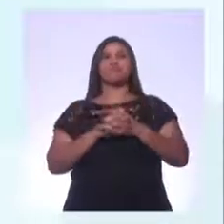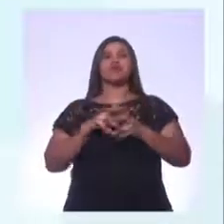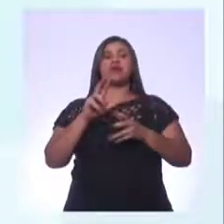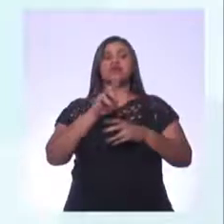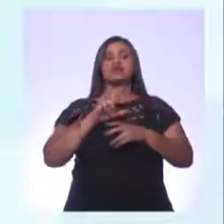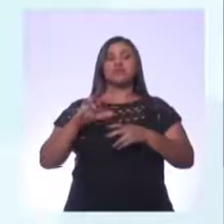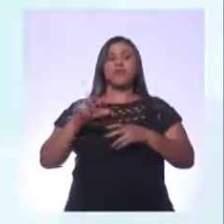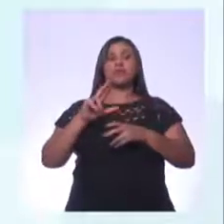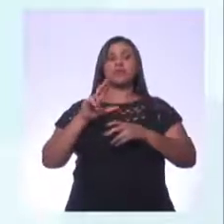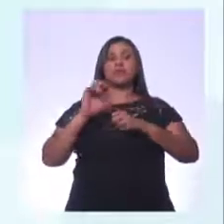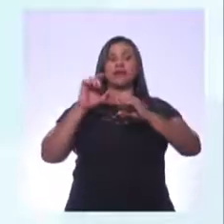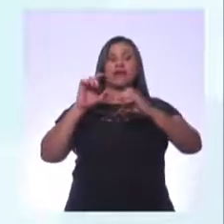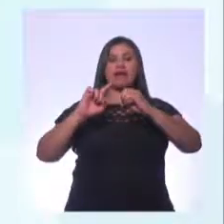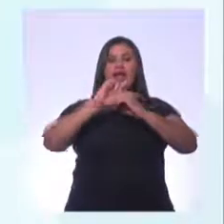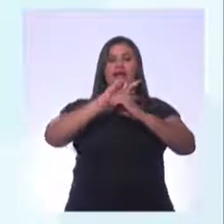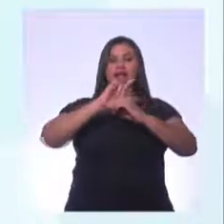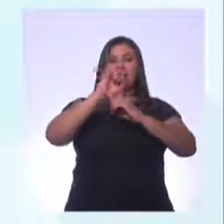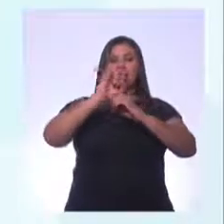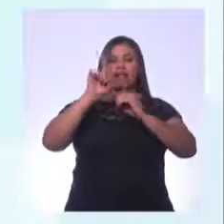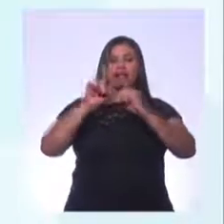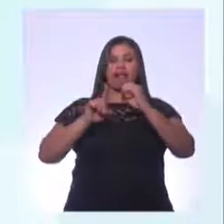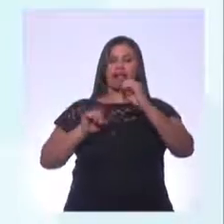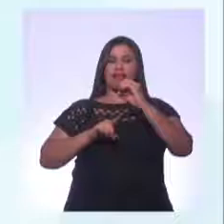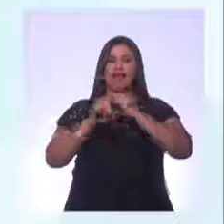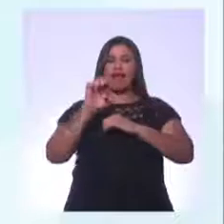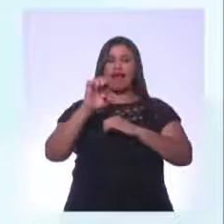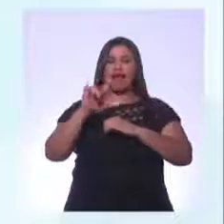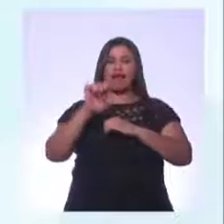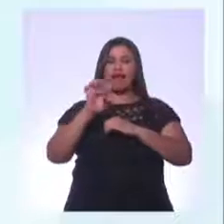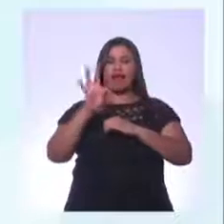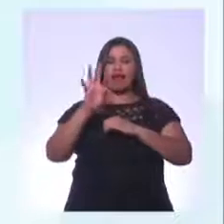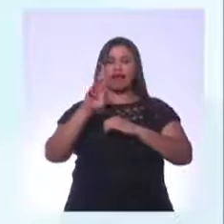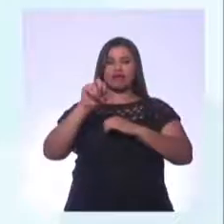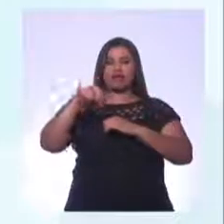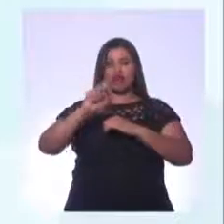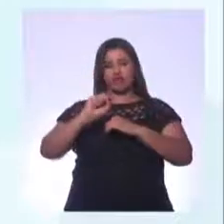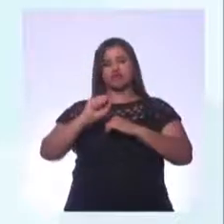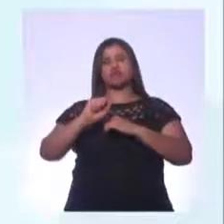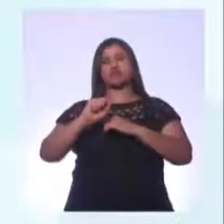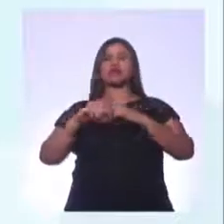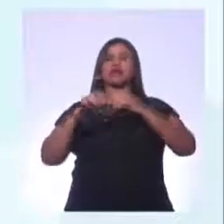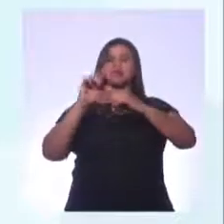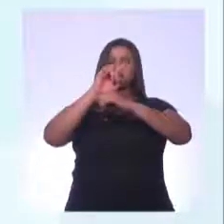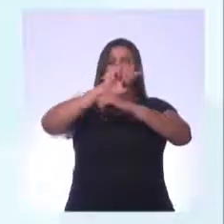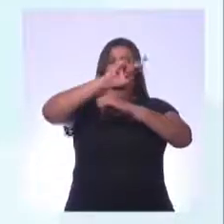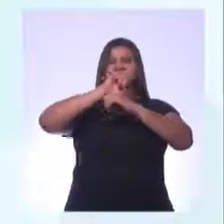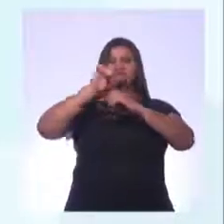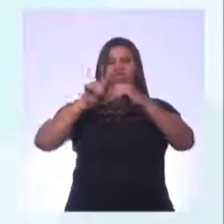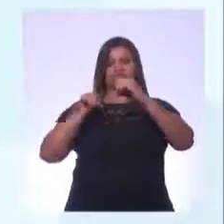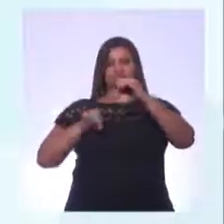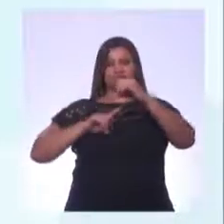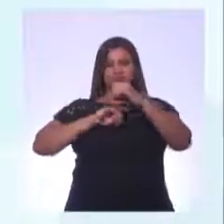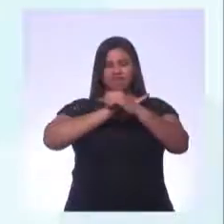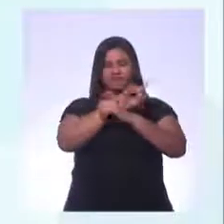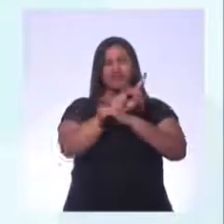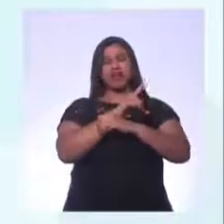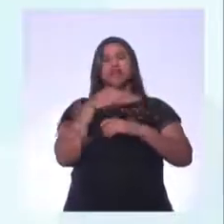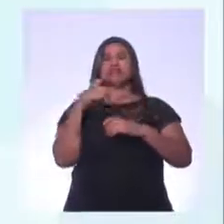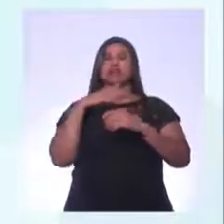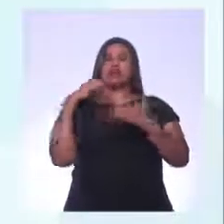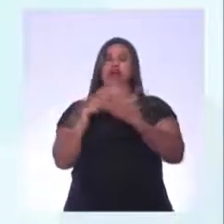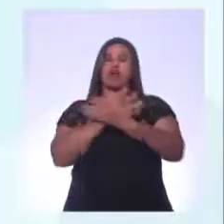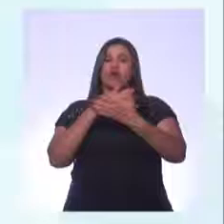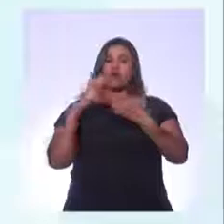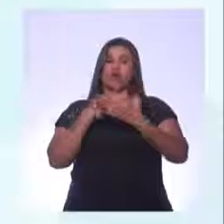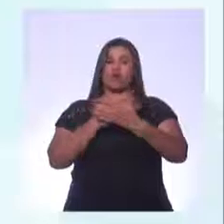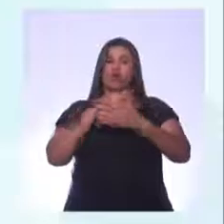de elétrons. E os elétrons, eles têm uma carga elétrica. E alguns materiais, que nós chamamos